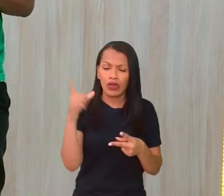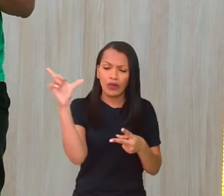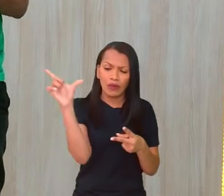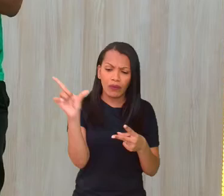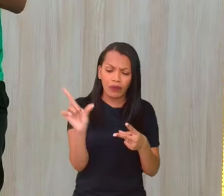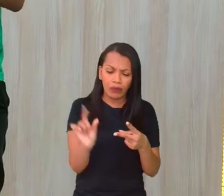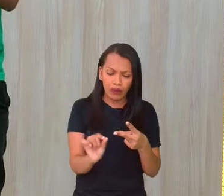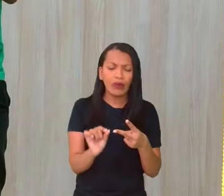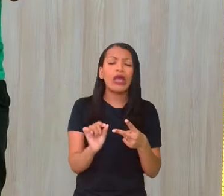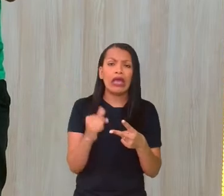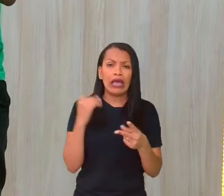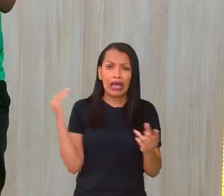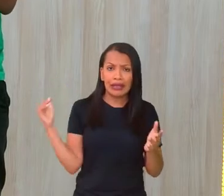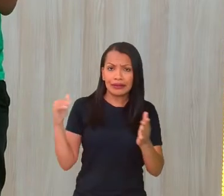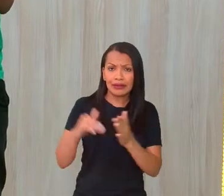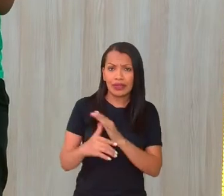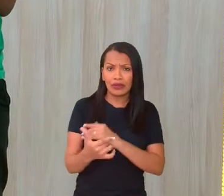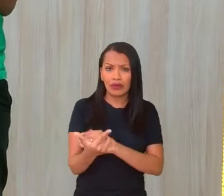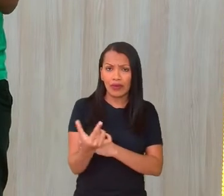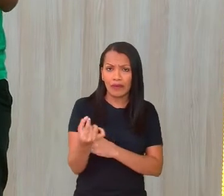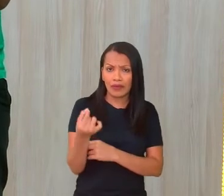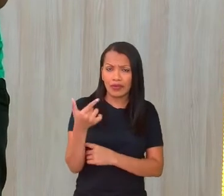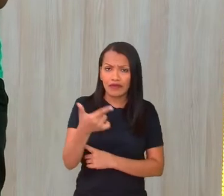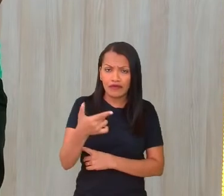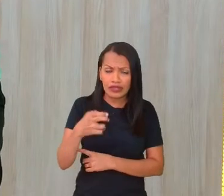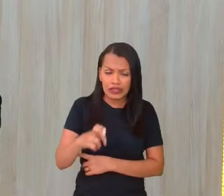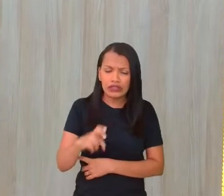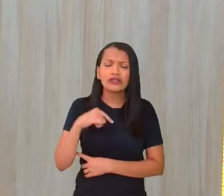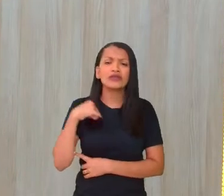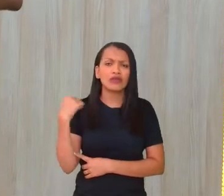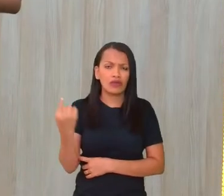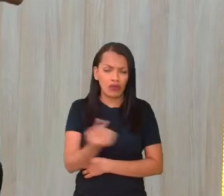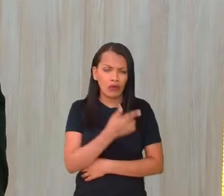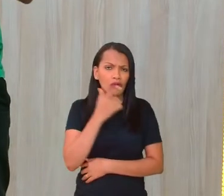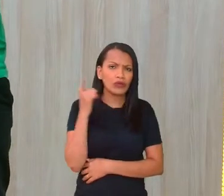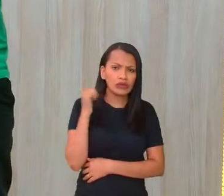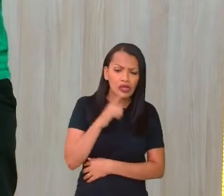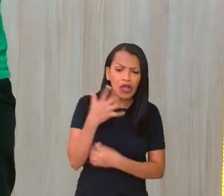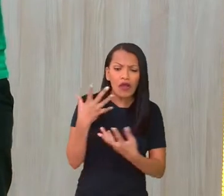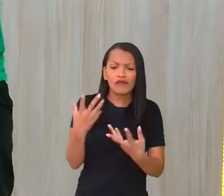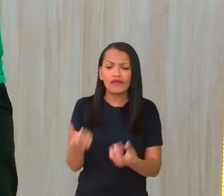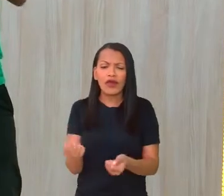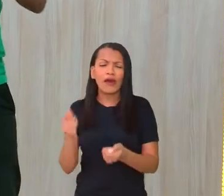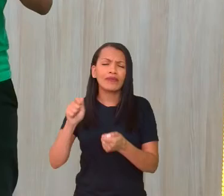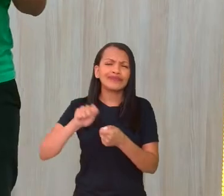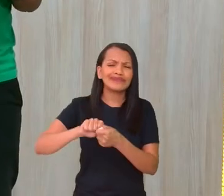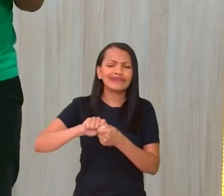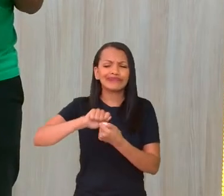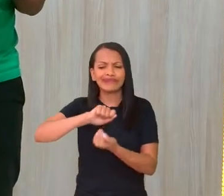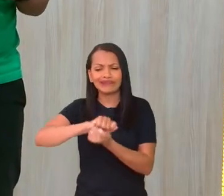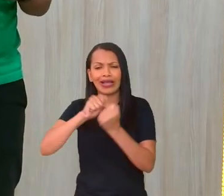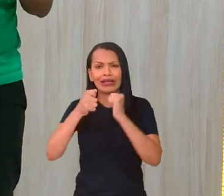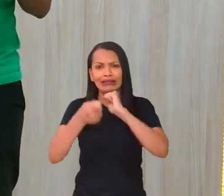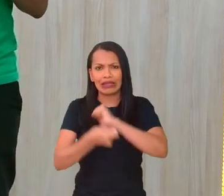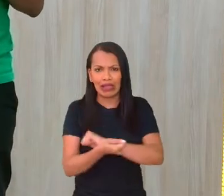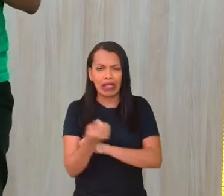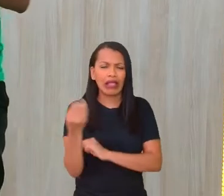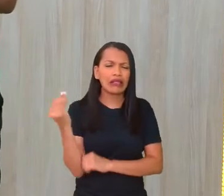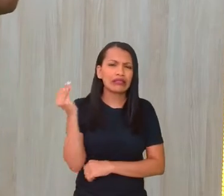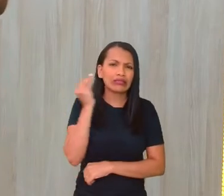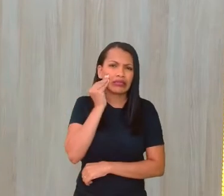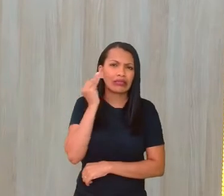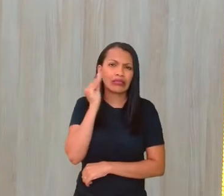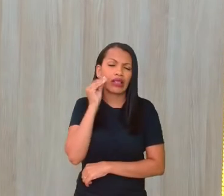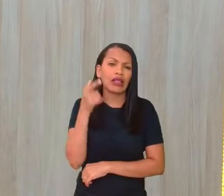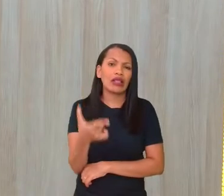E aí passam 2 anos e nada muda. Então, ó, vamos adaptar aqui para tentar em 2030, que é, por